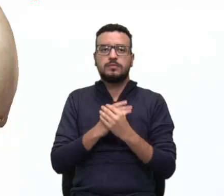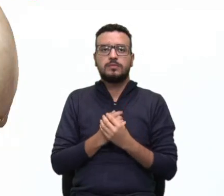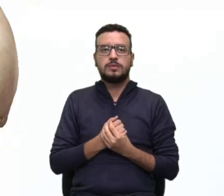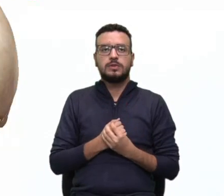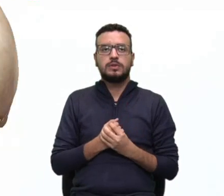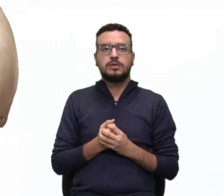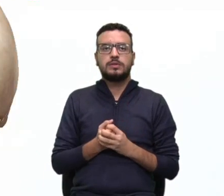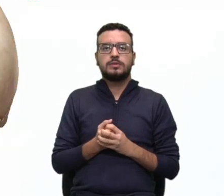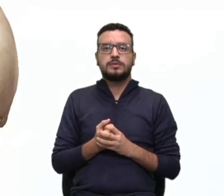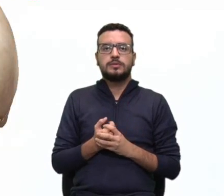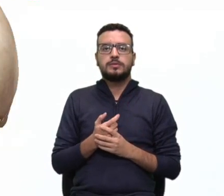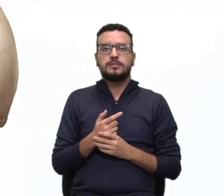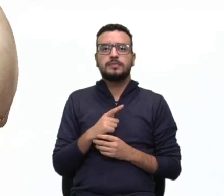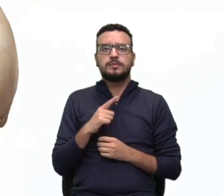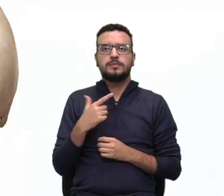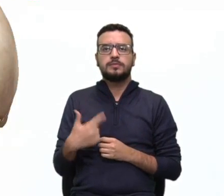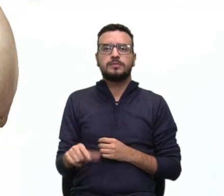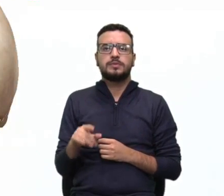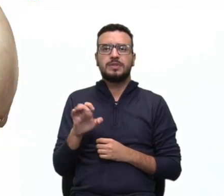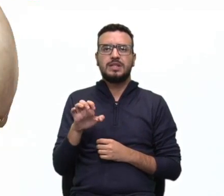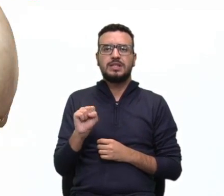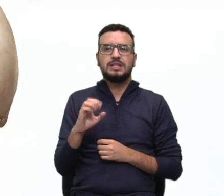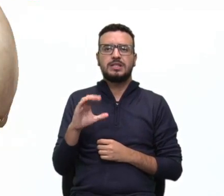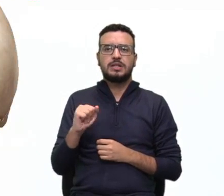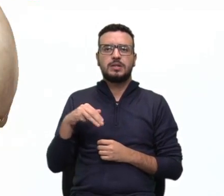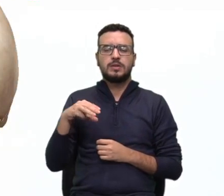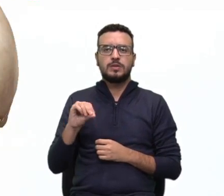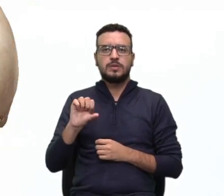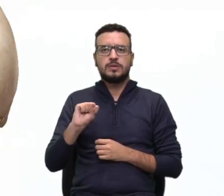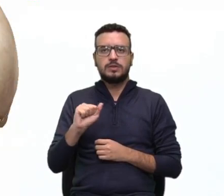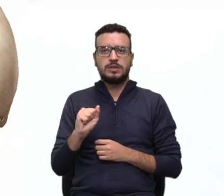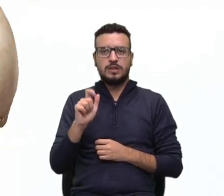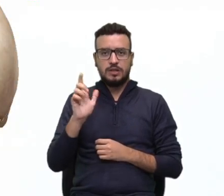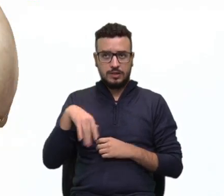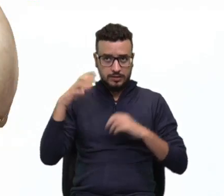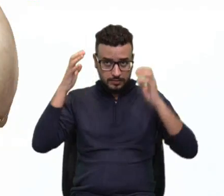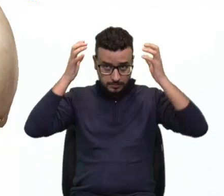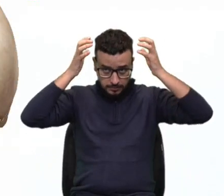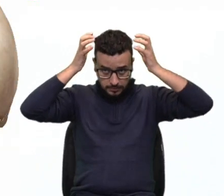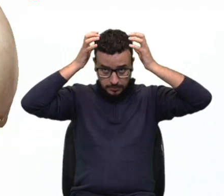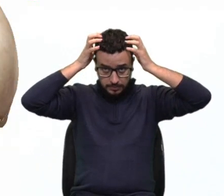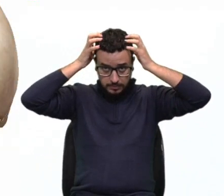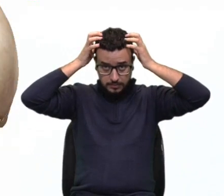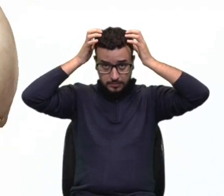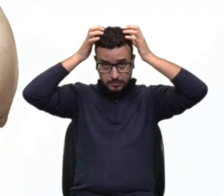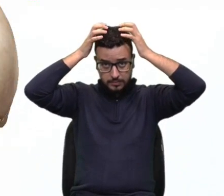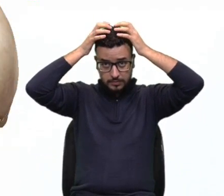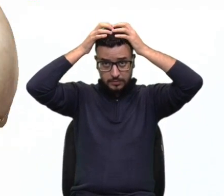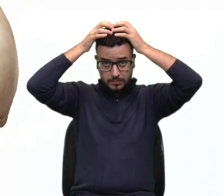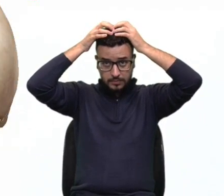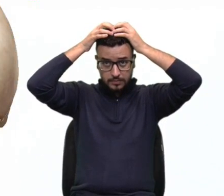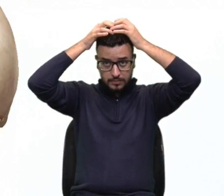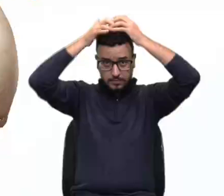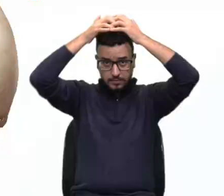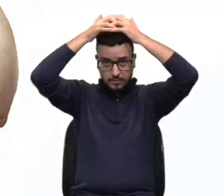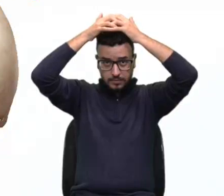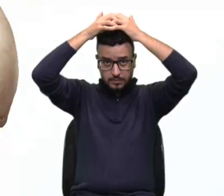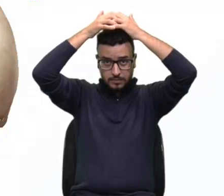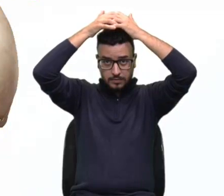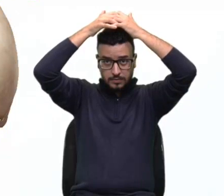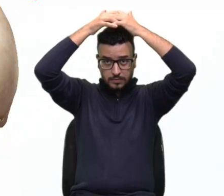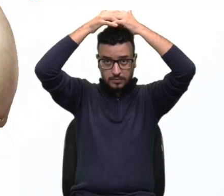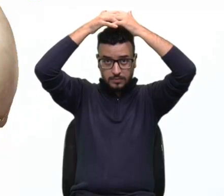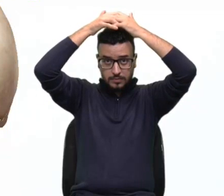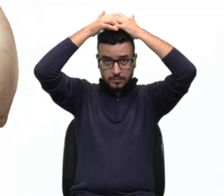A sutura escamosa, entre os ossos parietais e temporais, e aí vai ocorrer em forma de